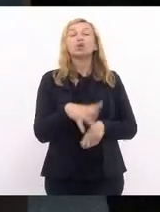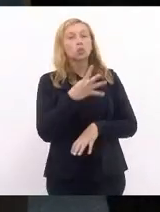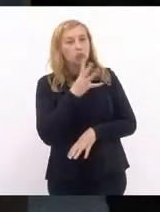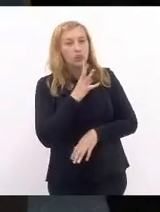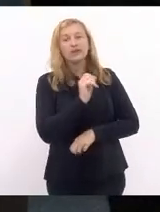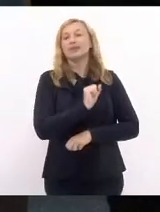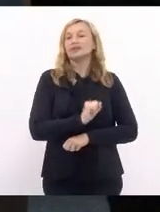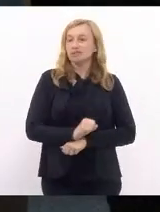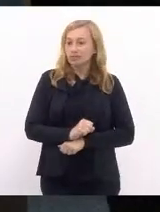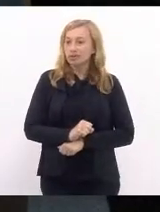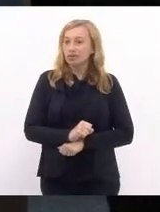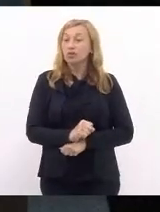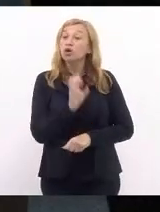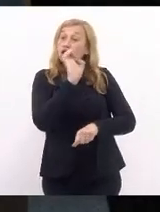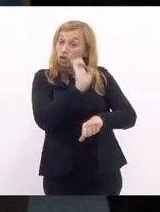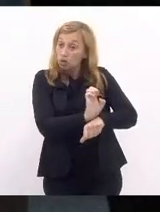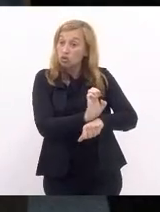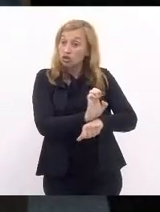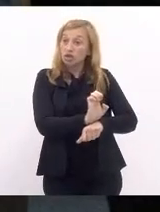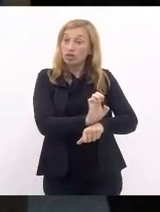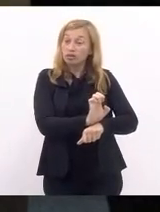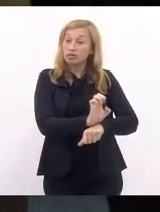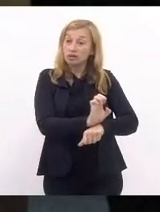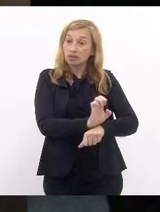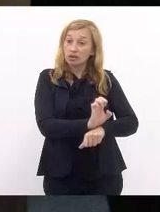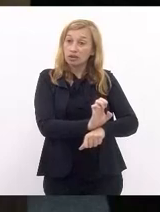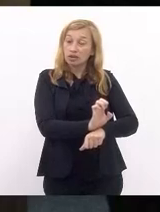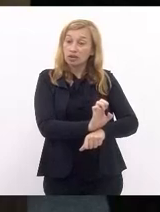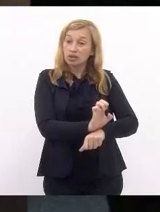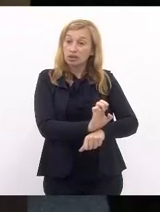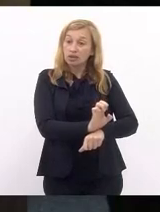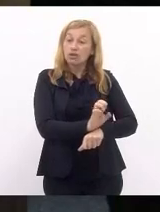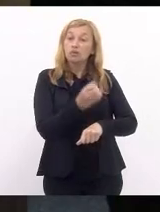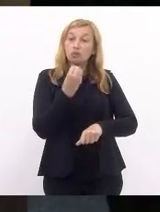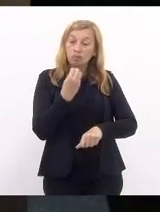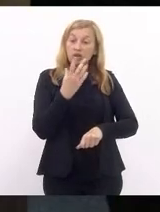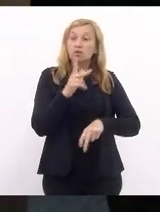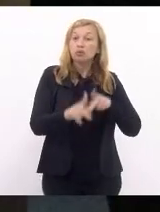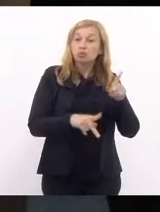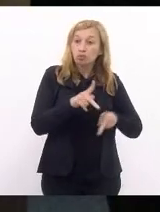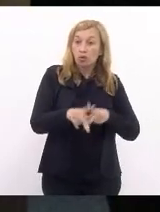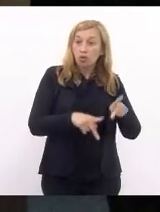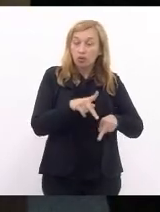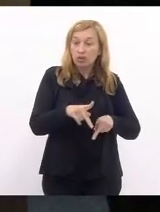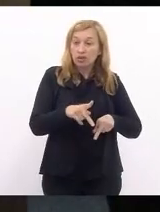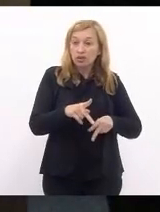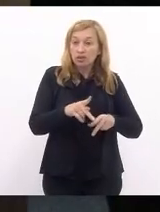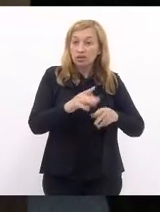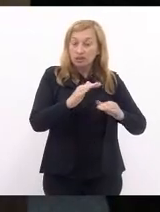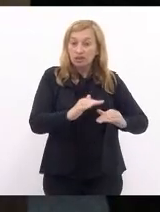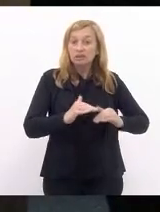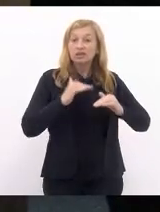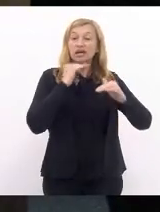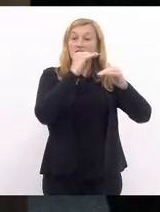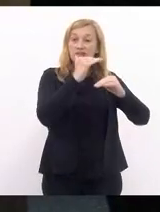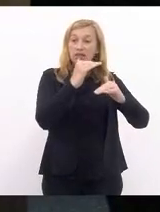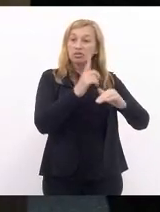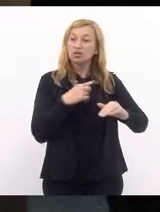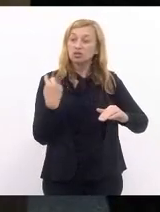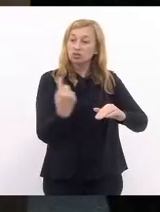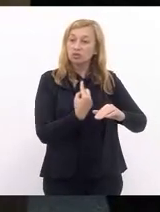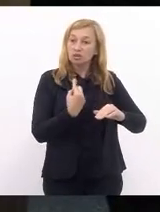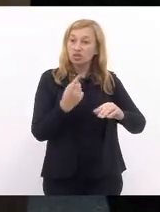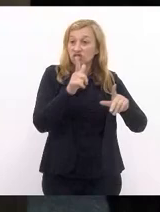reconhecendo que o Estado o bem-estar da população está acima das nossas diferenças